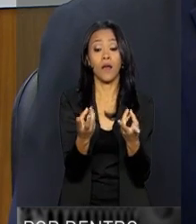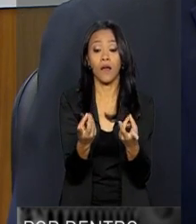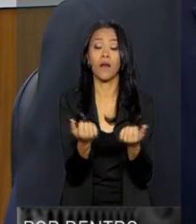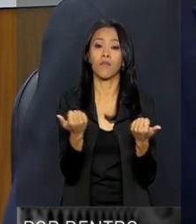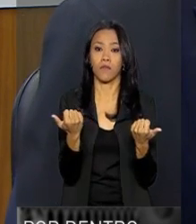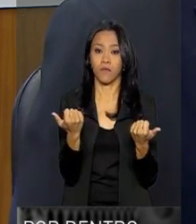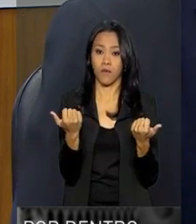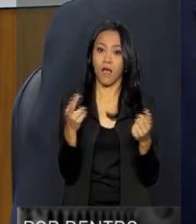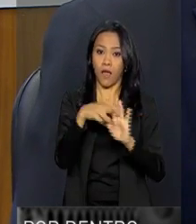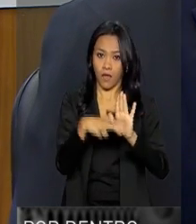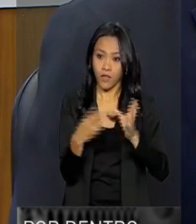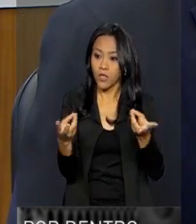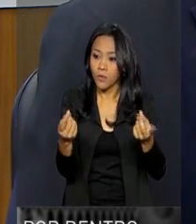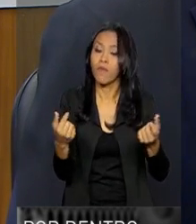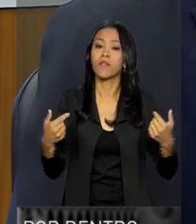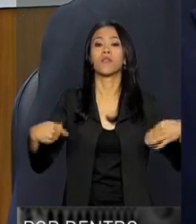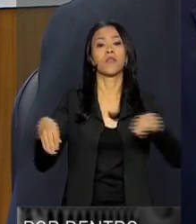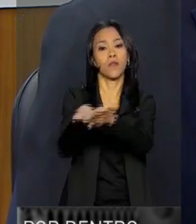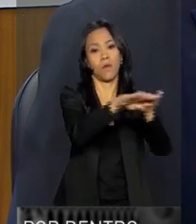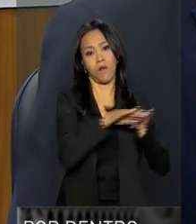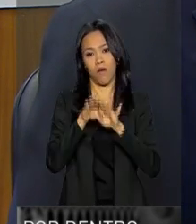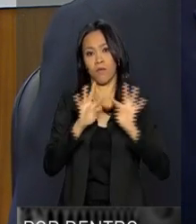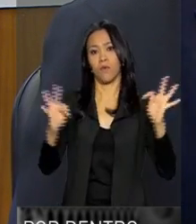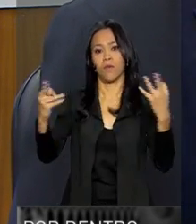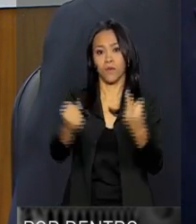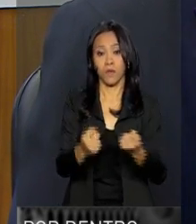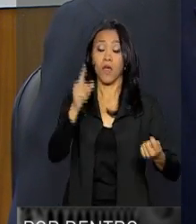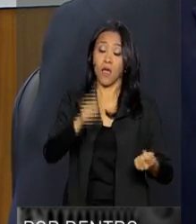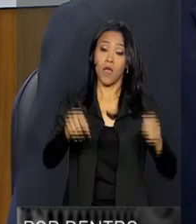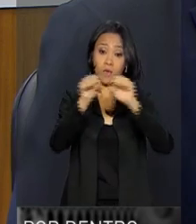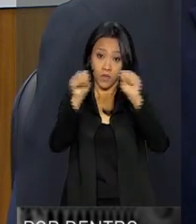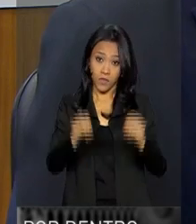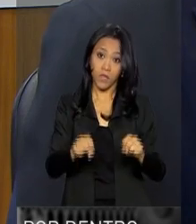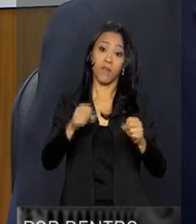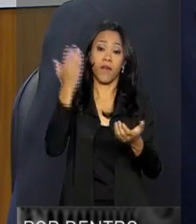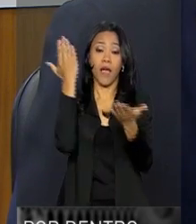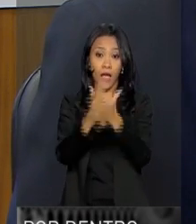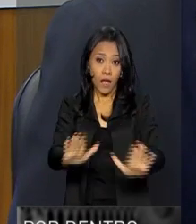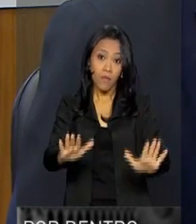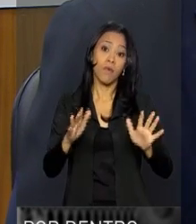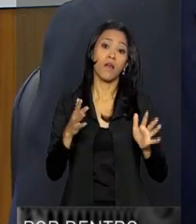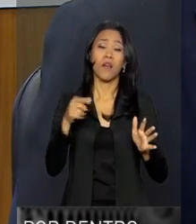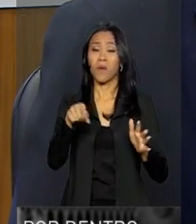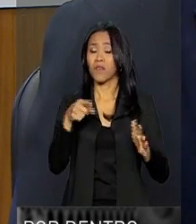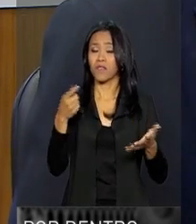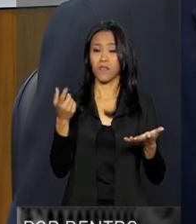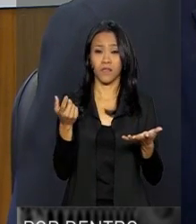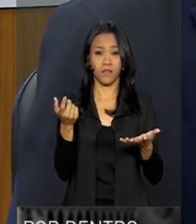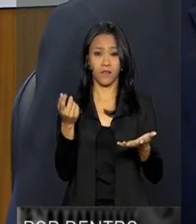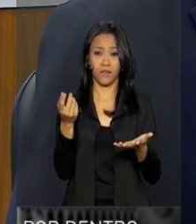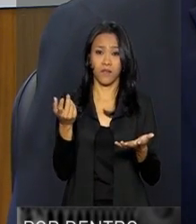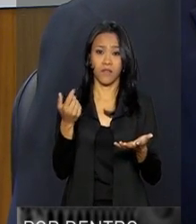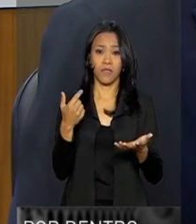para todos então o que nós estamos propondo é um sistema que vai acabar com as distorções acabar com essas é esses